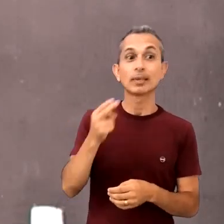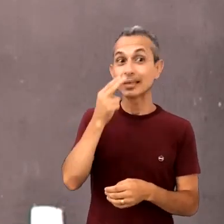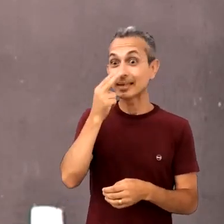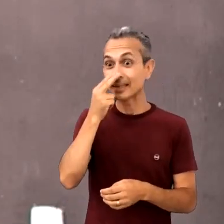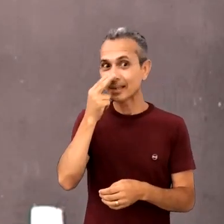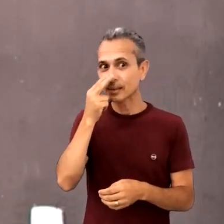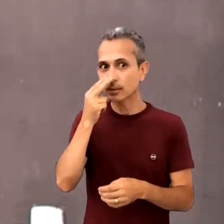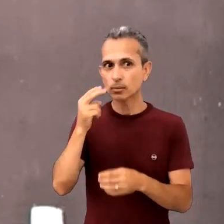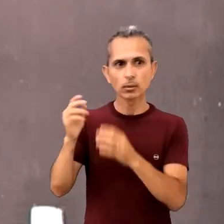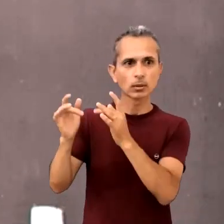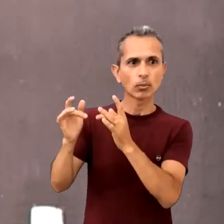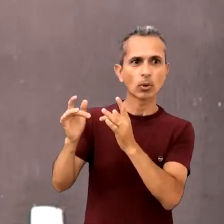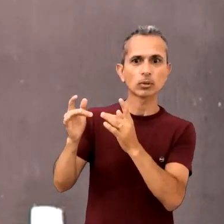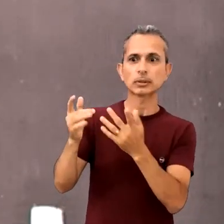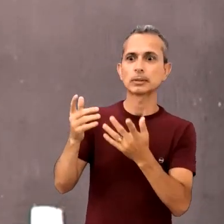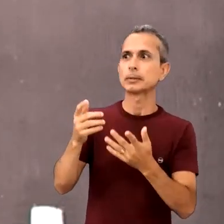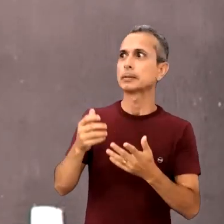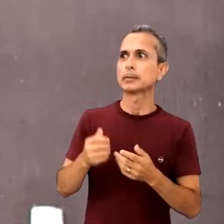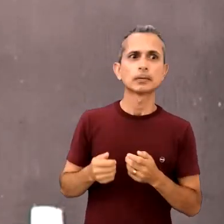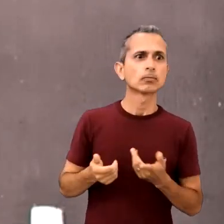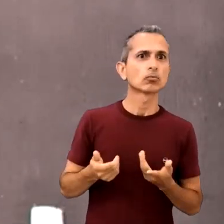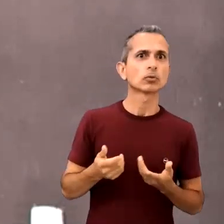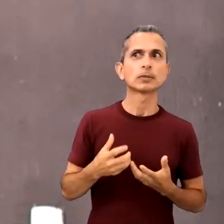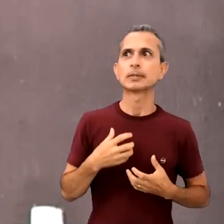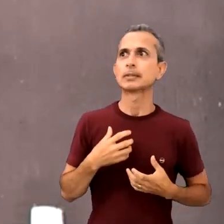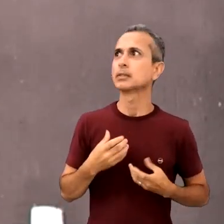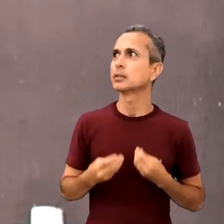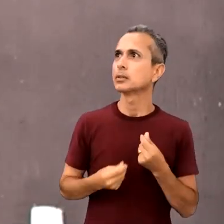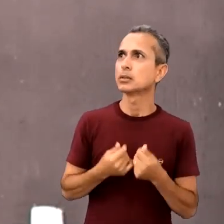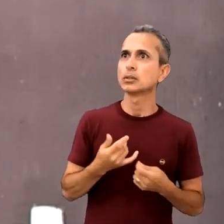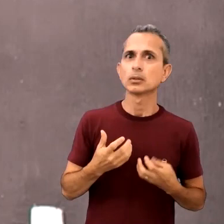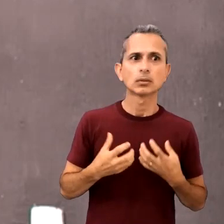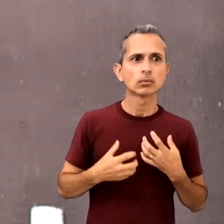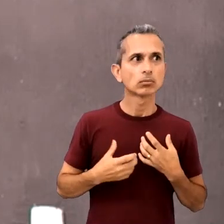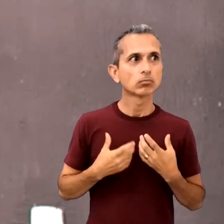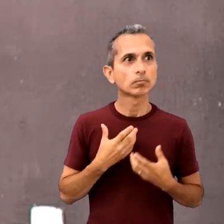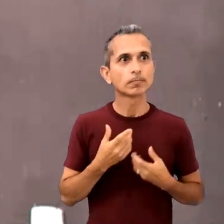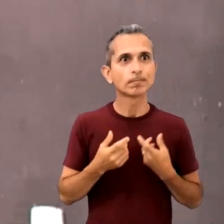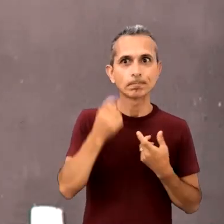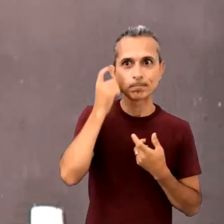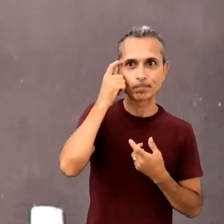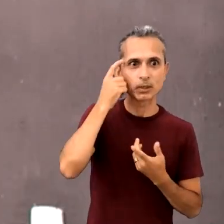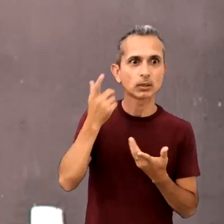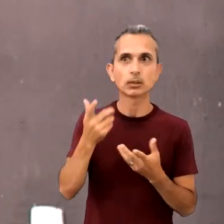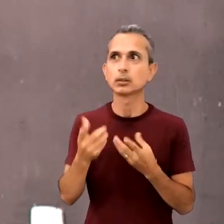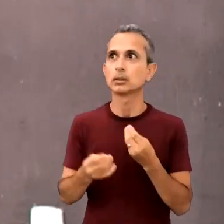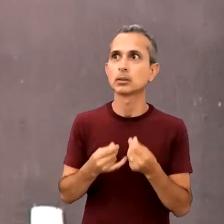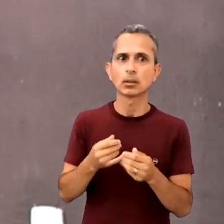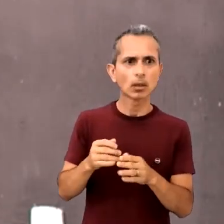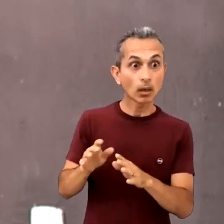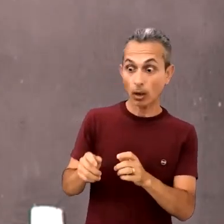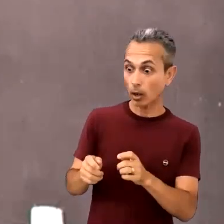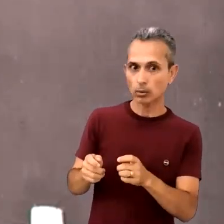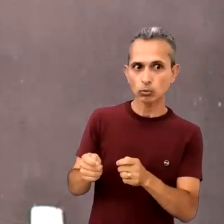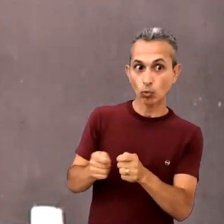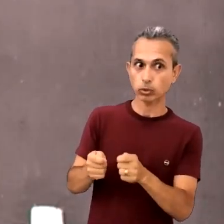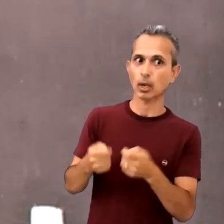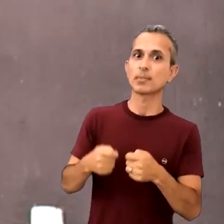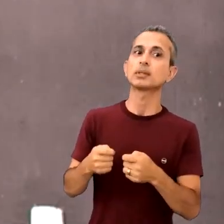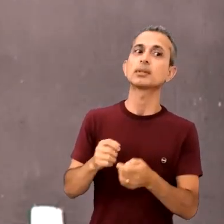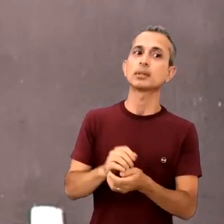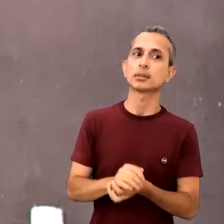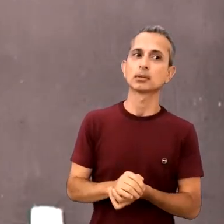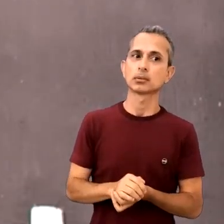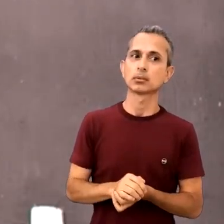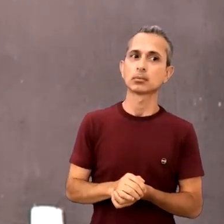controla. Imagina com um deles descrente. Que não tem temor nenhum para Deus e que o mundo fica dizendo assim, isso é bobagem,